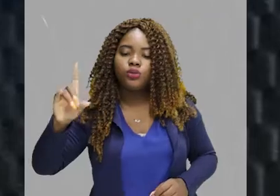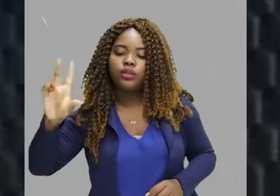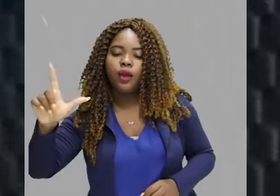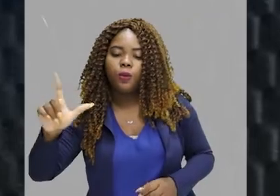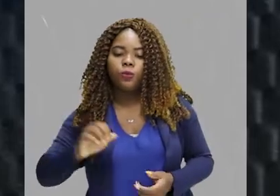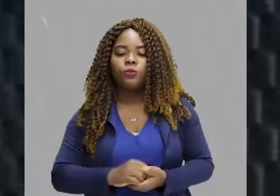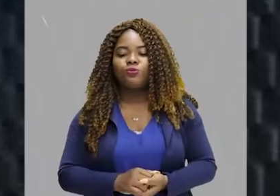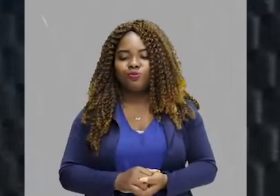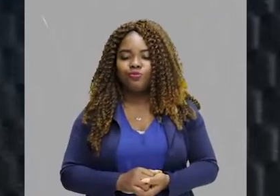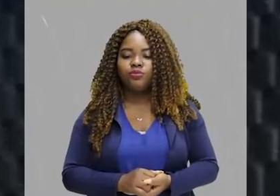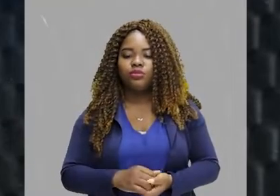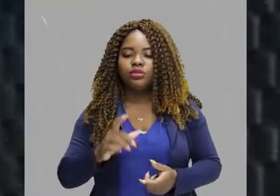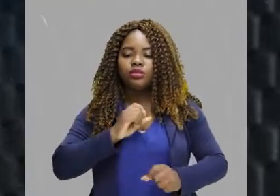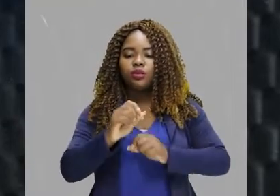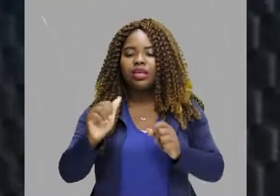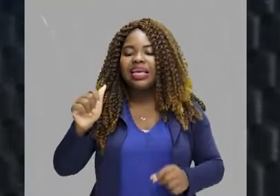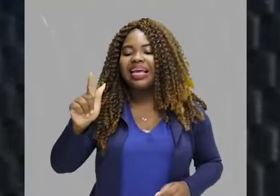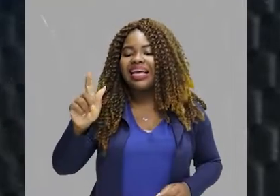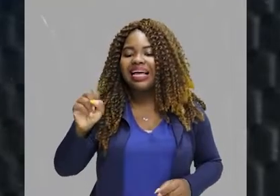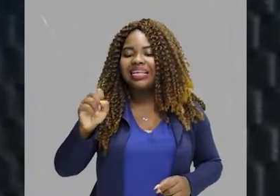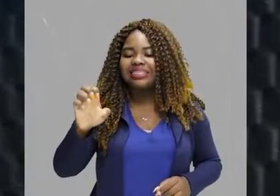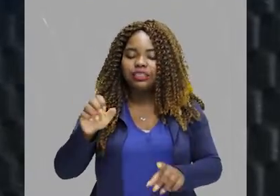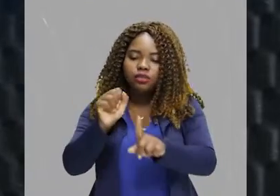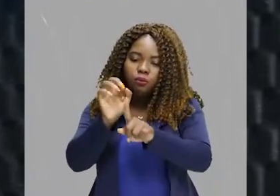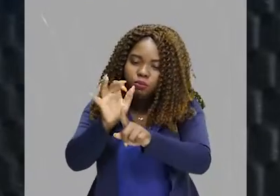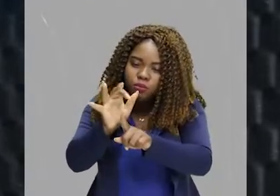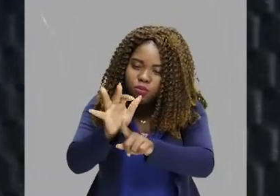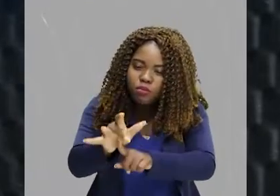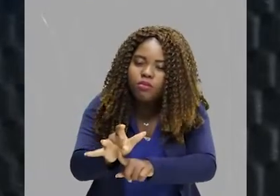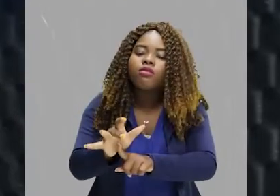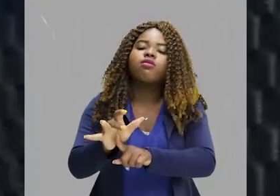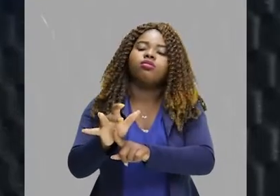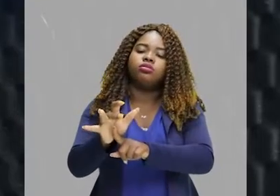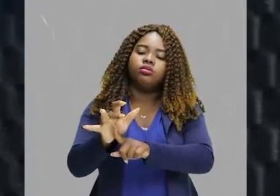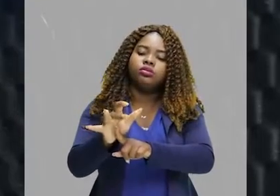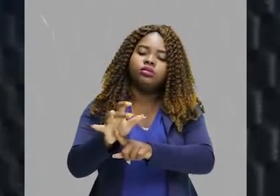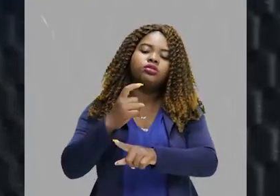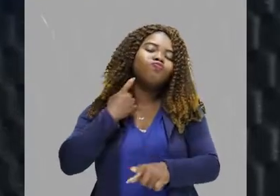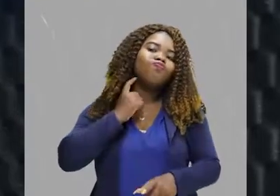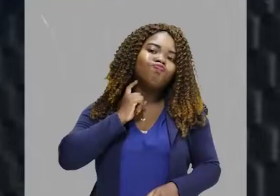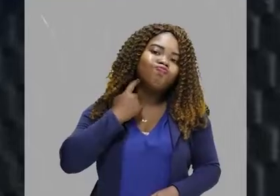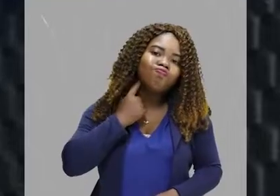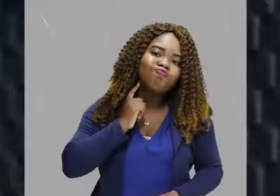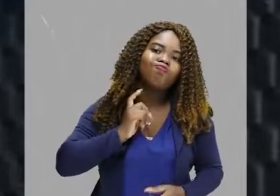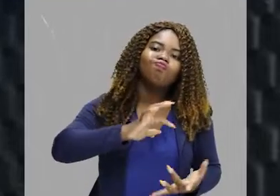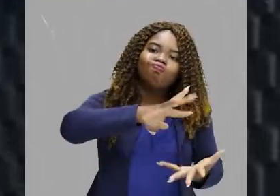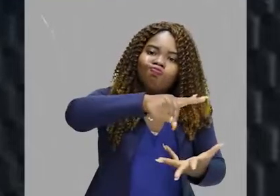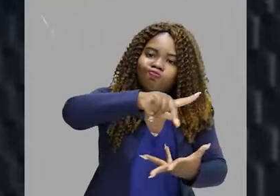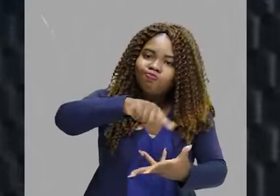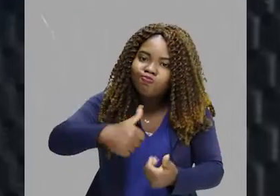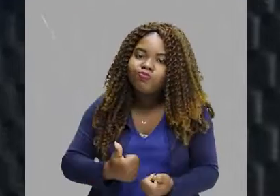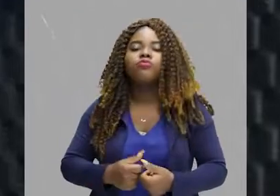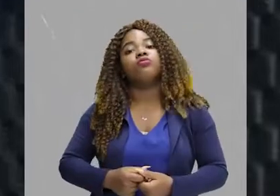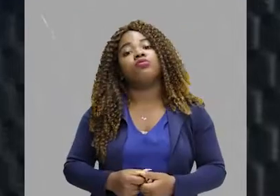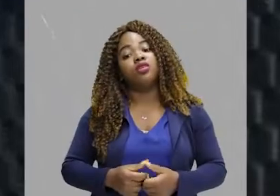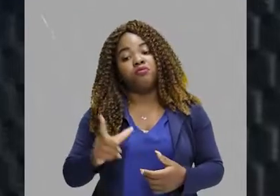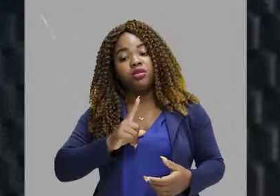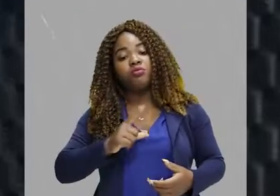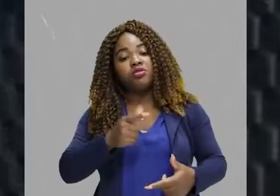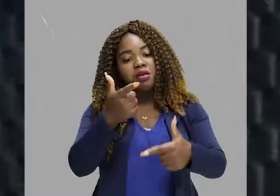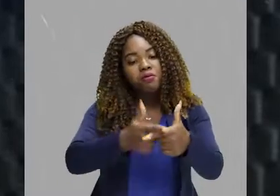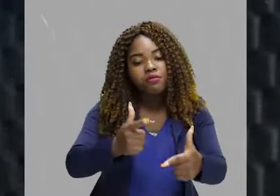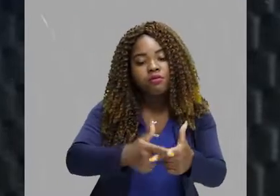emissão de gases poluentes que causam o aquecimento global. A gente está falando de um aspecto muito pontual aqui nesse